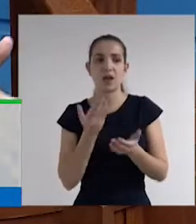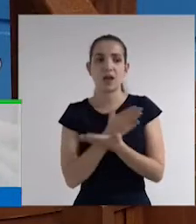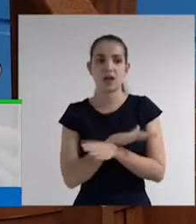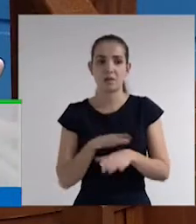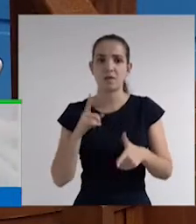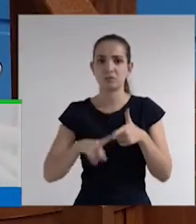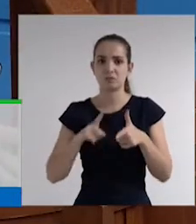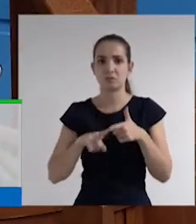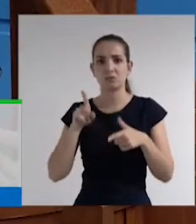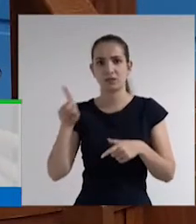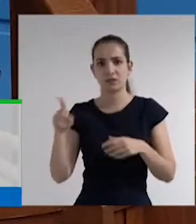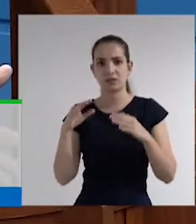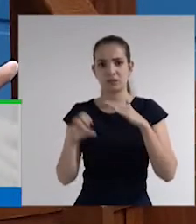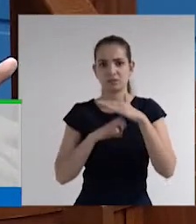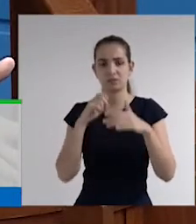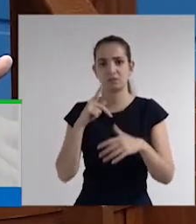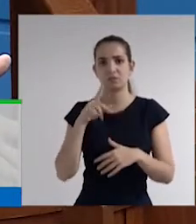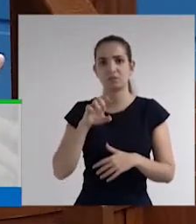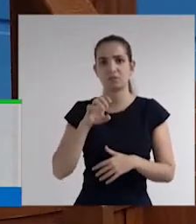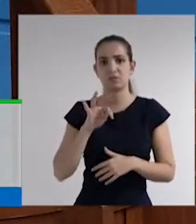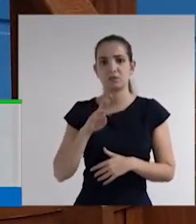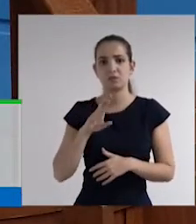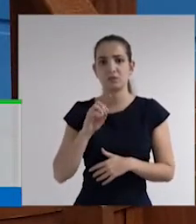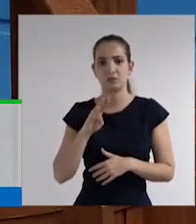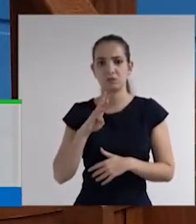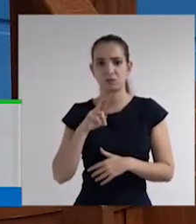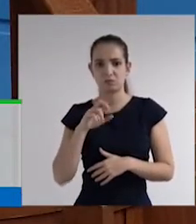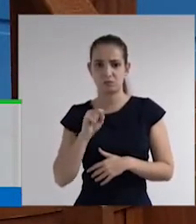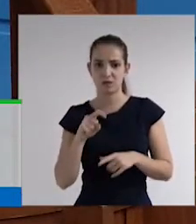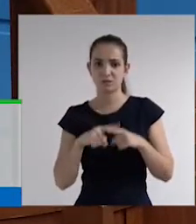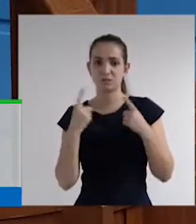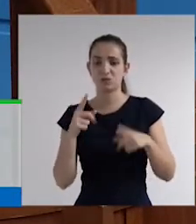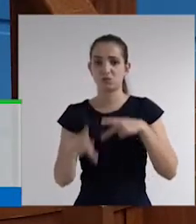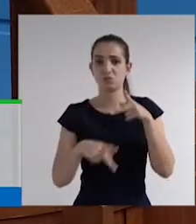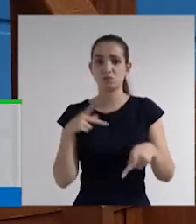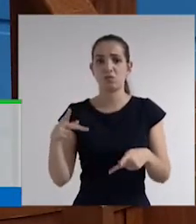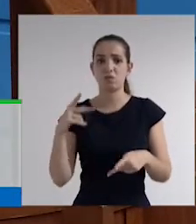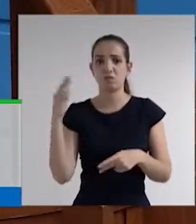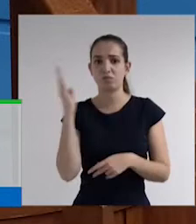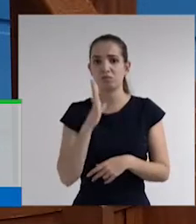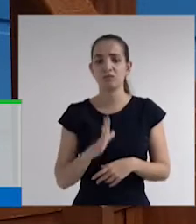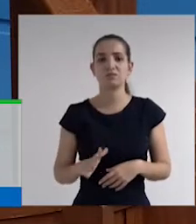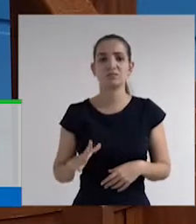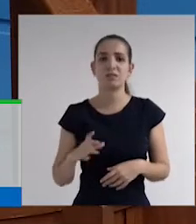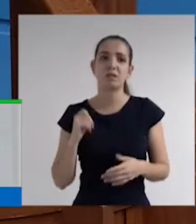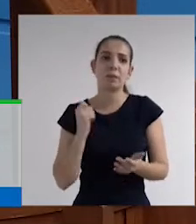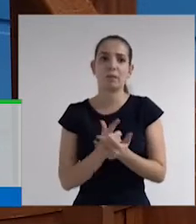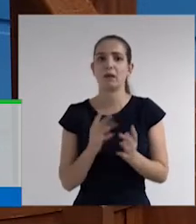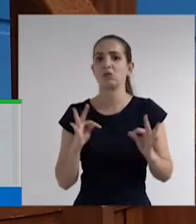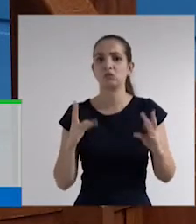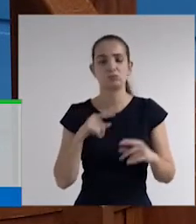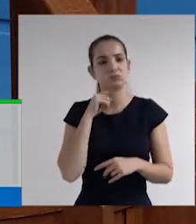esculhambações que foram feitas na Petrobras, numa pegada só com o povo brasileiro pagando a conta. Não dá conta.